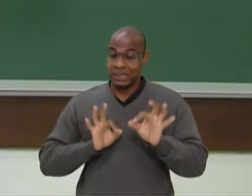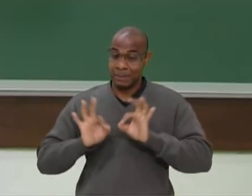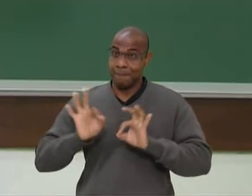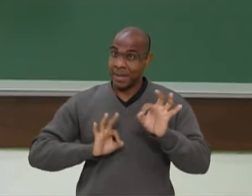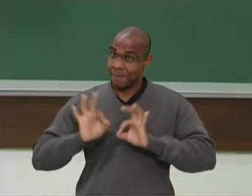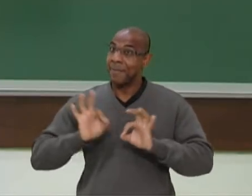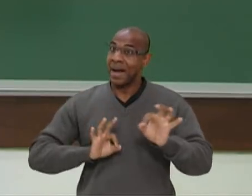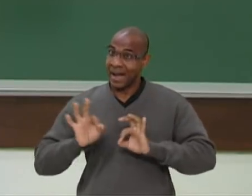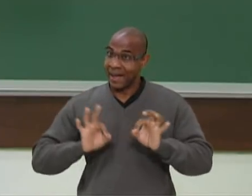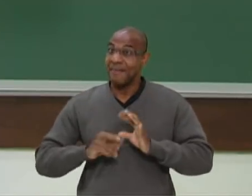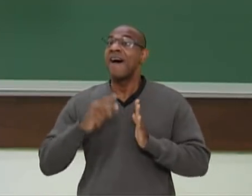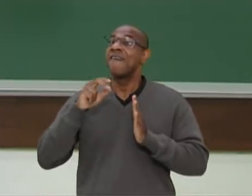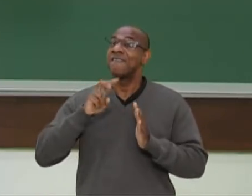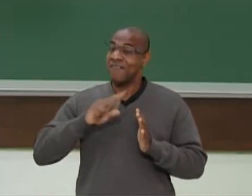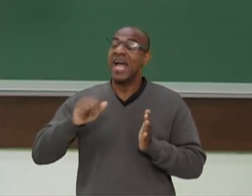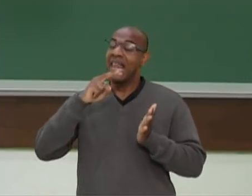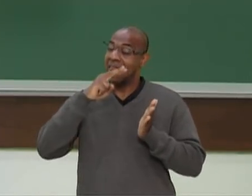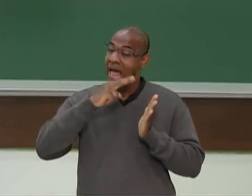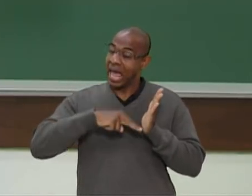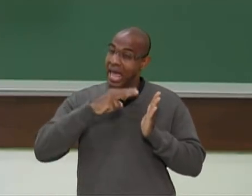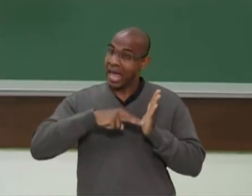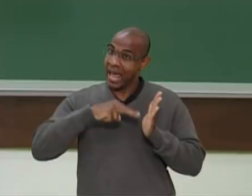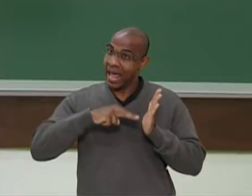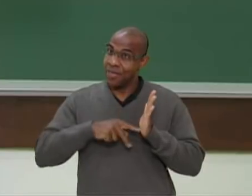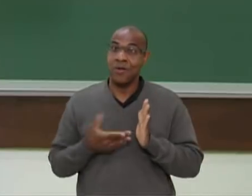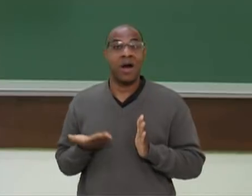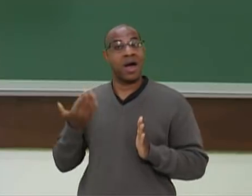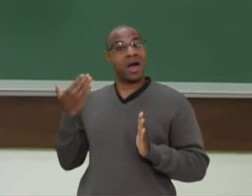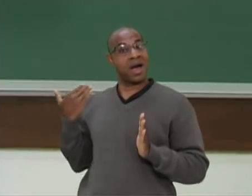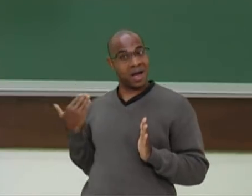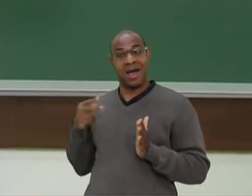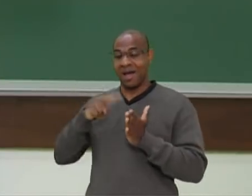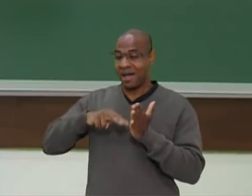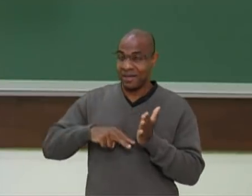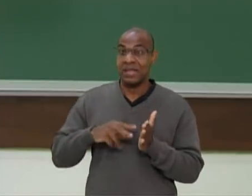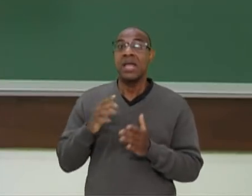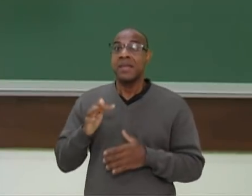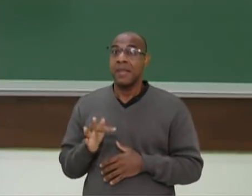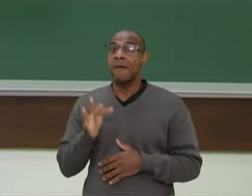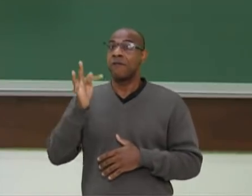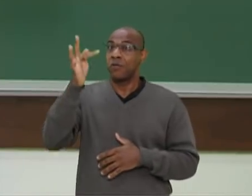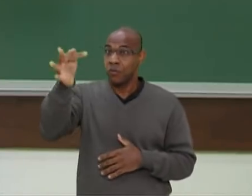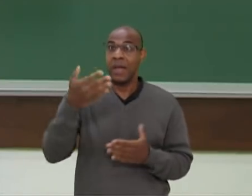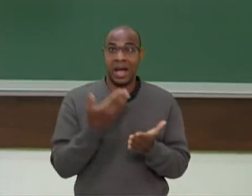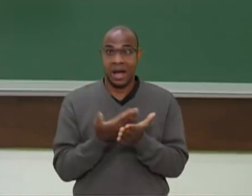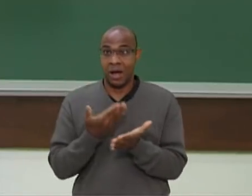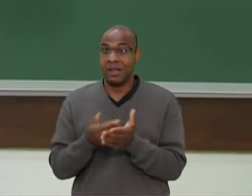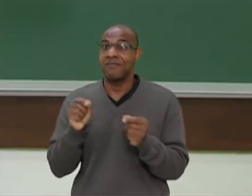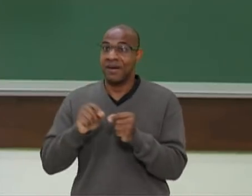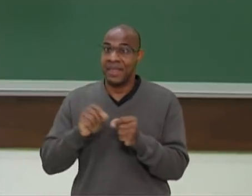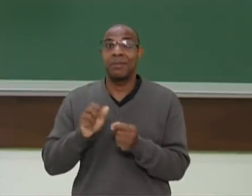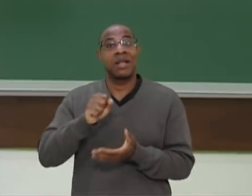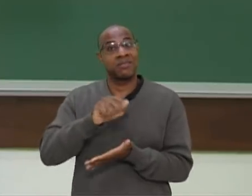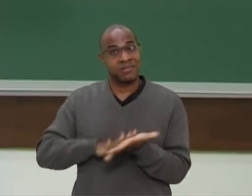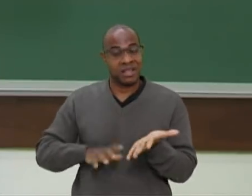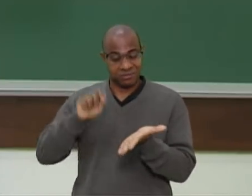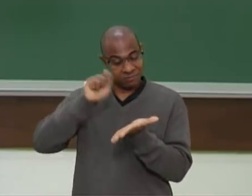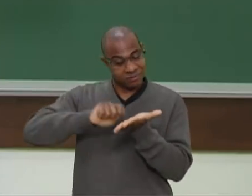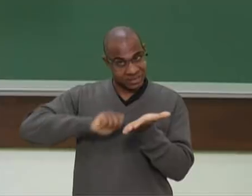aí, vão lendo o material anterior, que na próxima aula faremos essa atividade. Eu espero